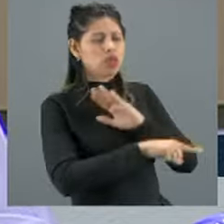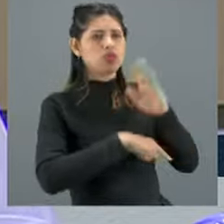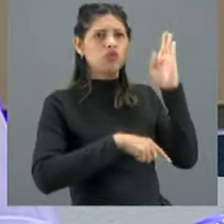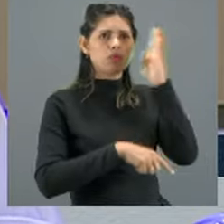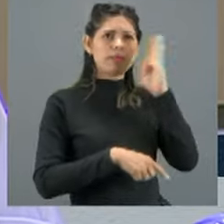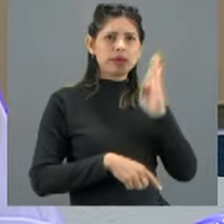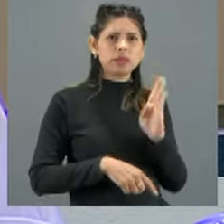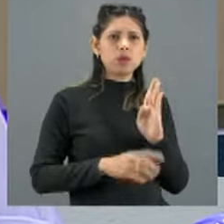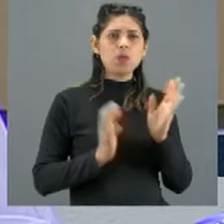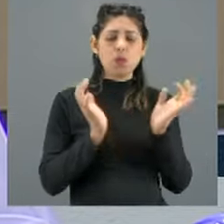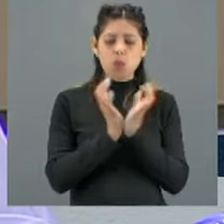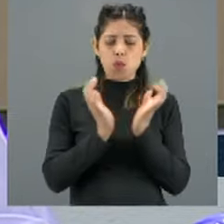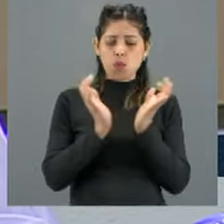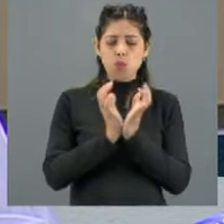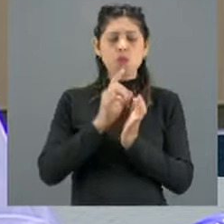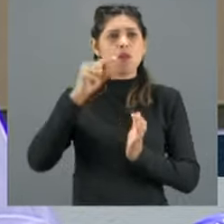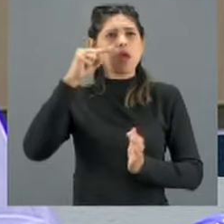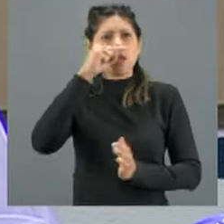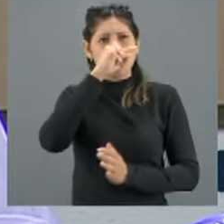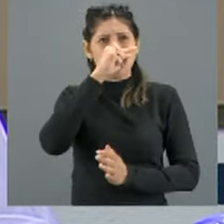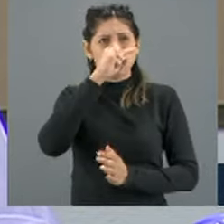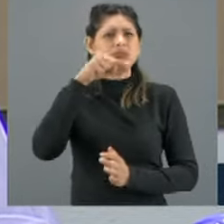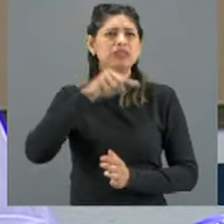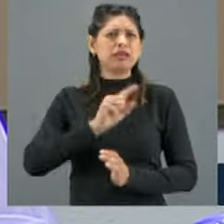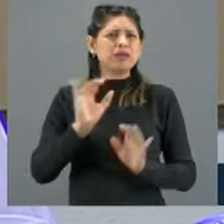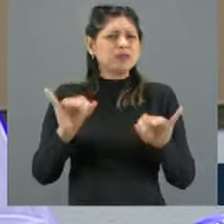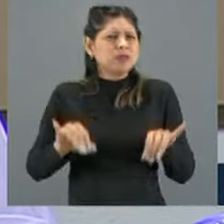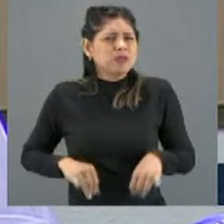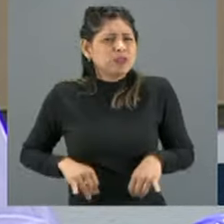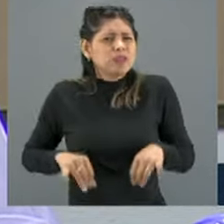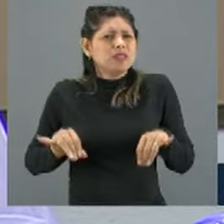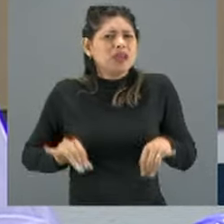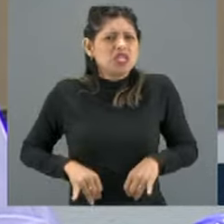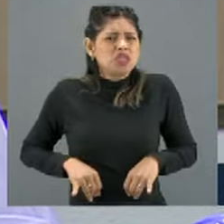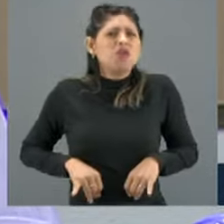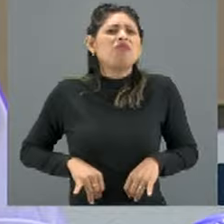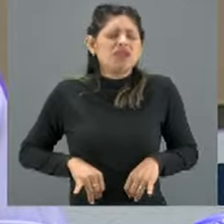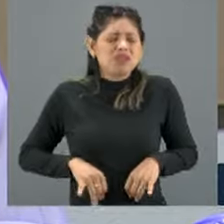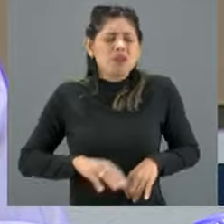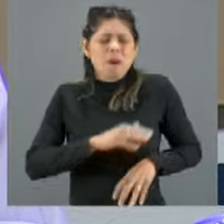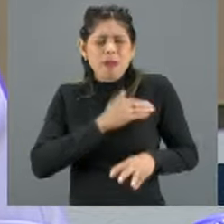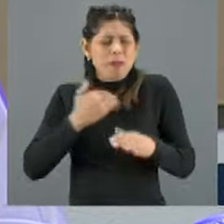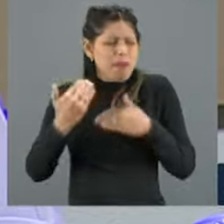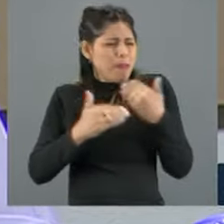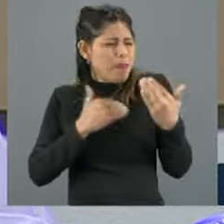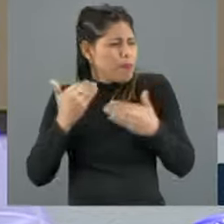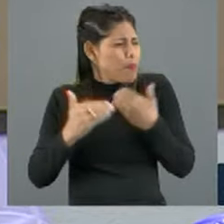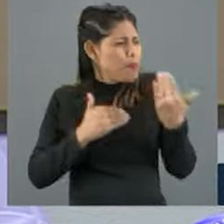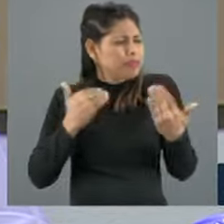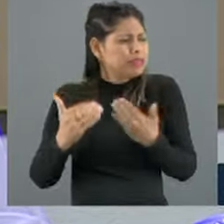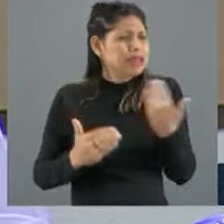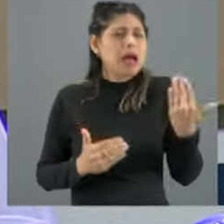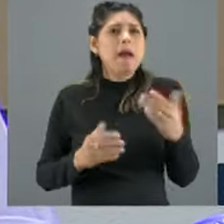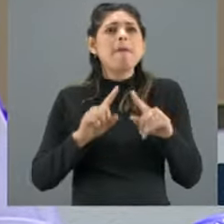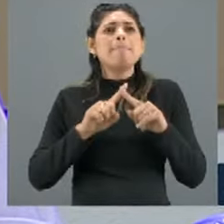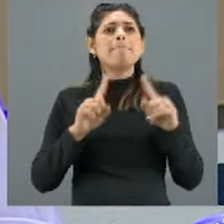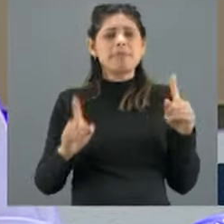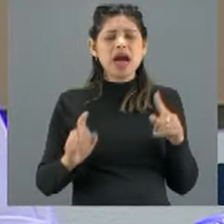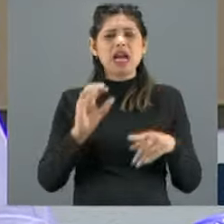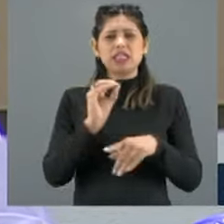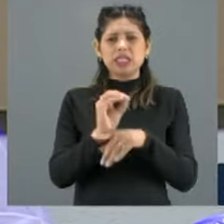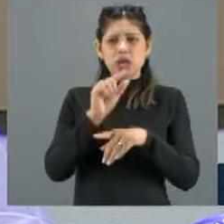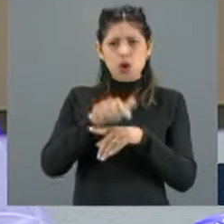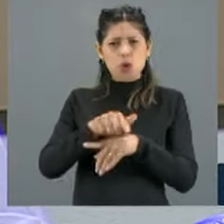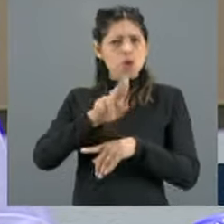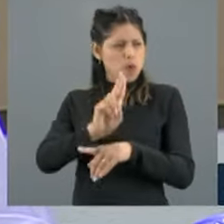Yanomami está muito sofrendo, Yanomami está morrendo. E a ONG já foi lá, a ONG já levou recurso,